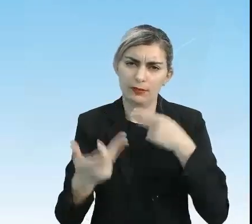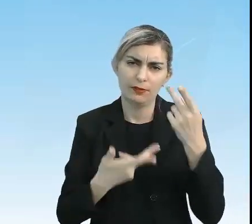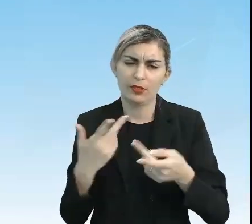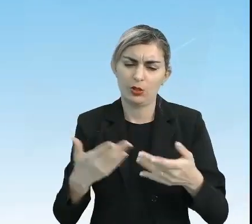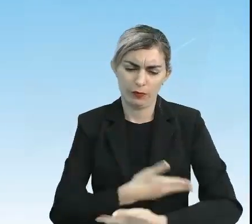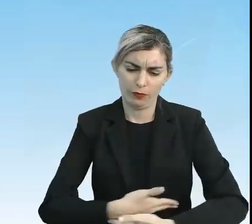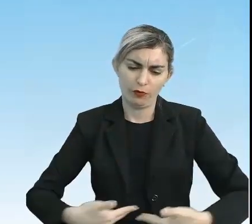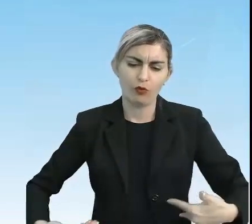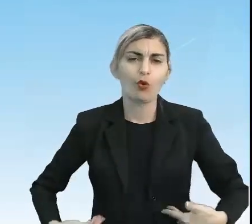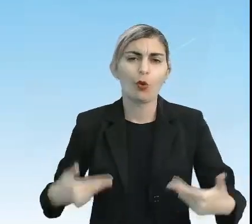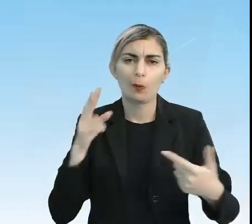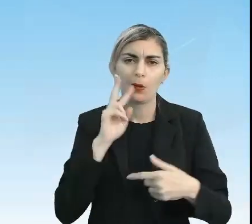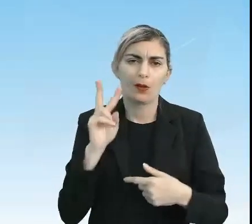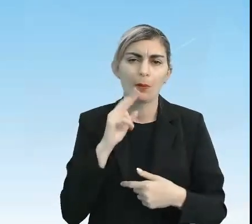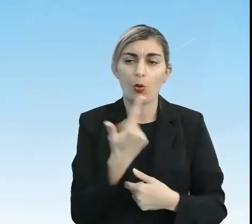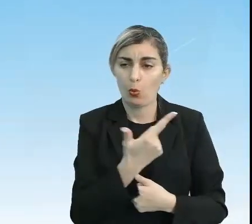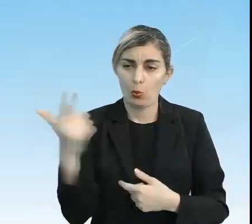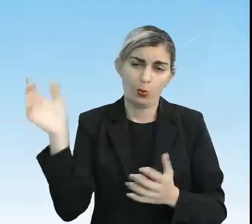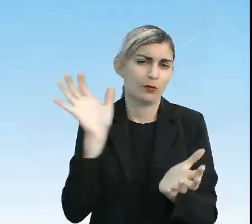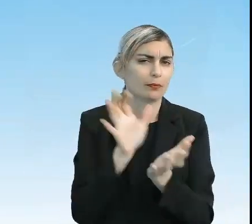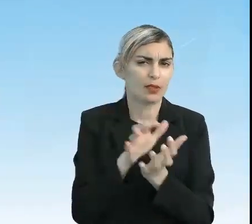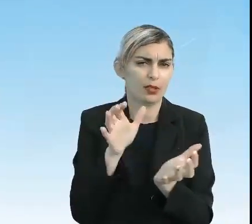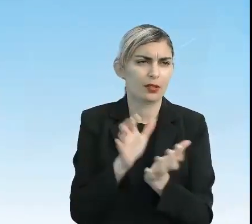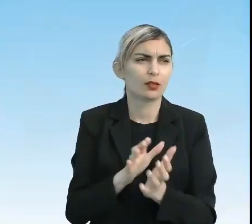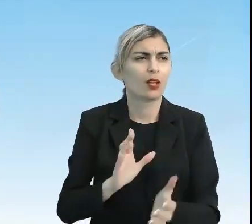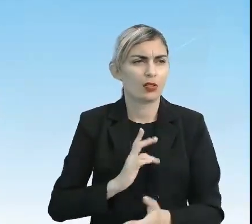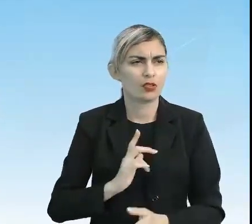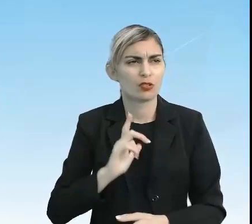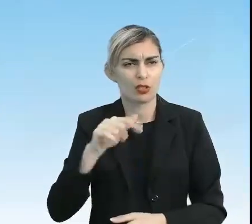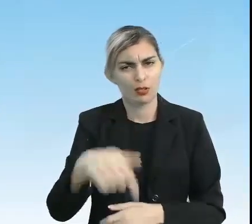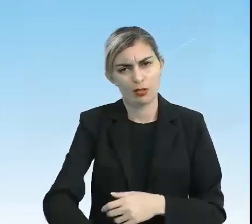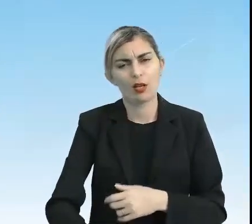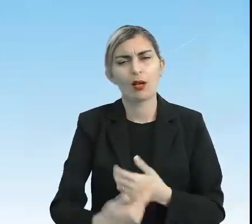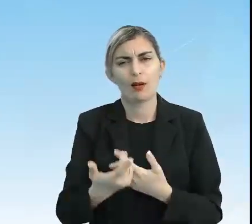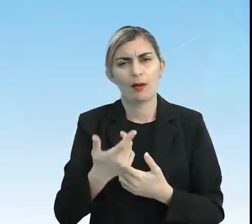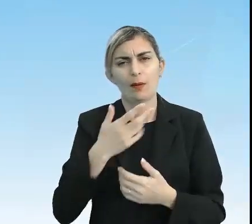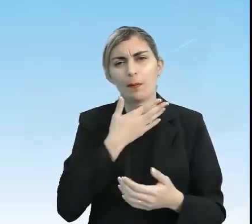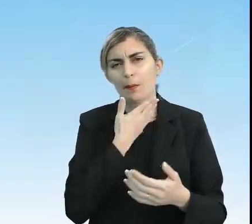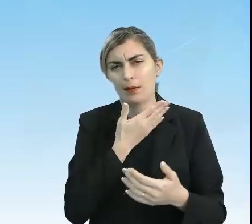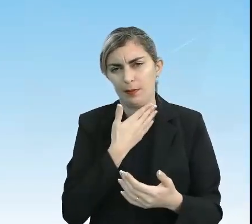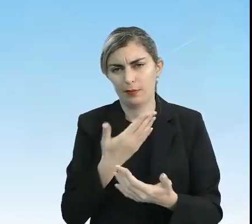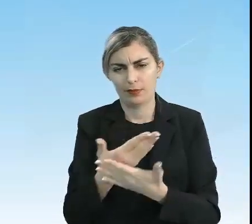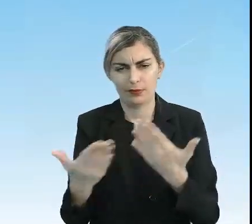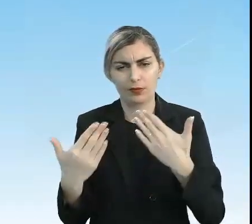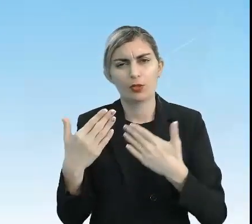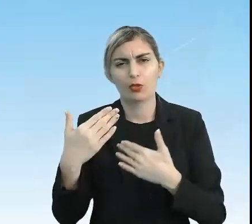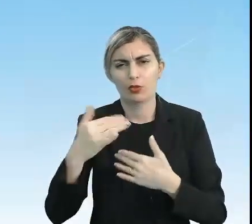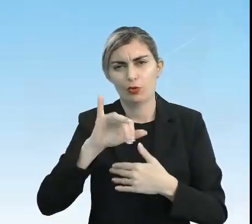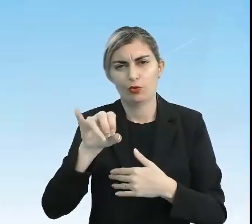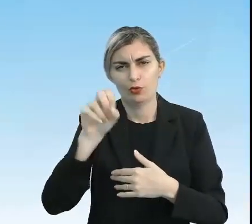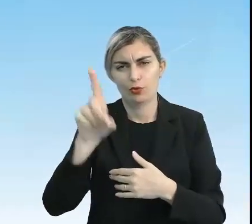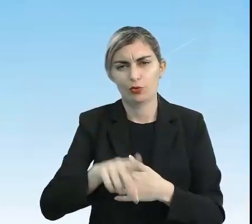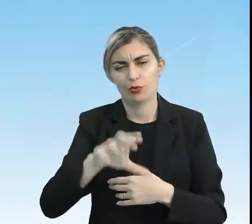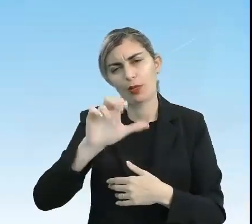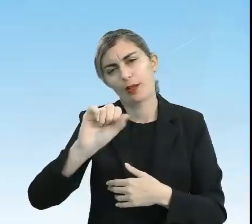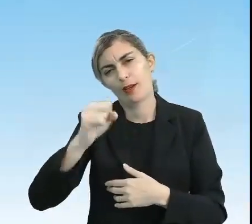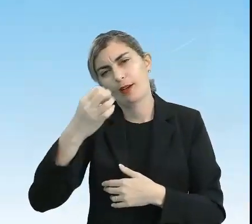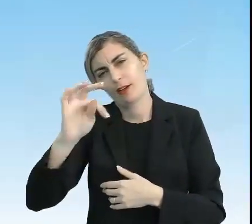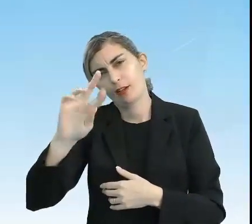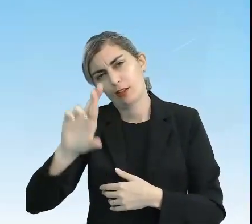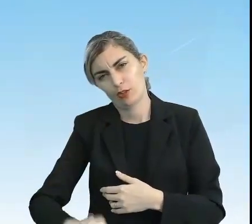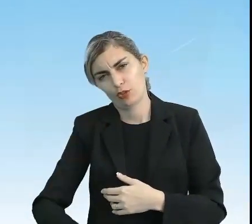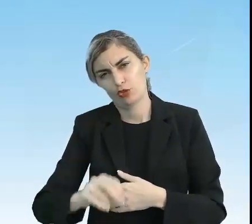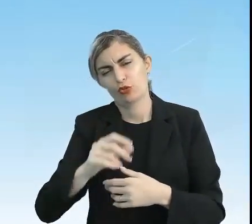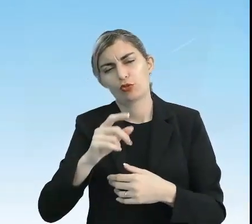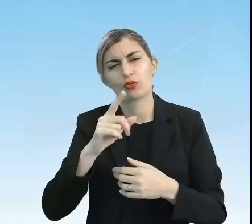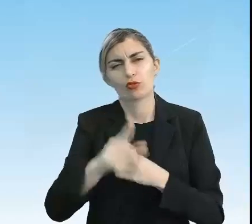fome, eu me lembrei de um outro pernambucano que já foi até palco aqui do Papo Artístico Literário, que é Josué de De Castro. Castro, geógrafo.